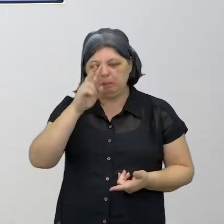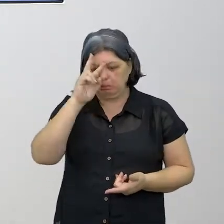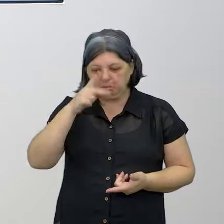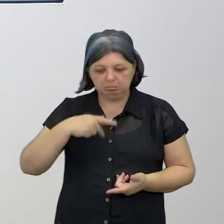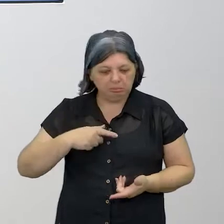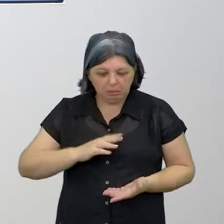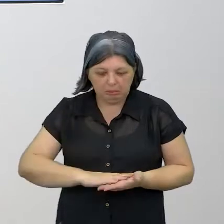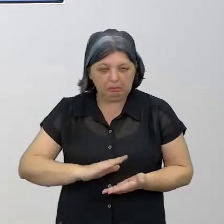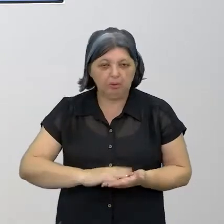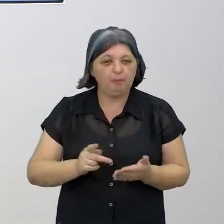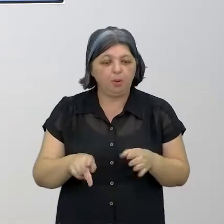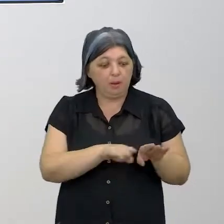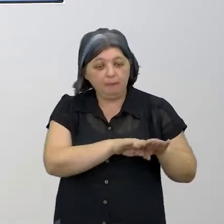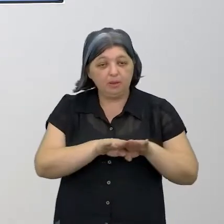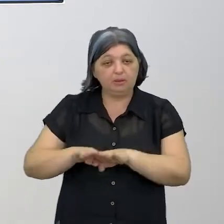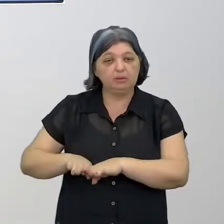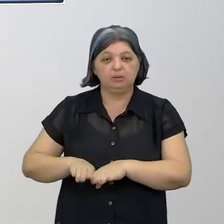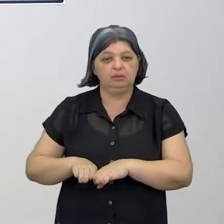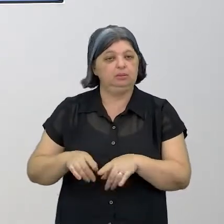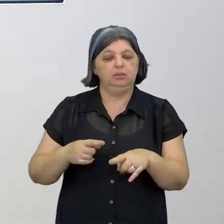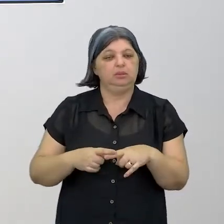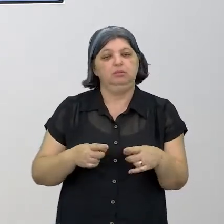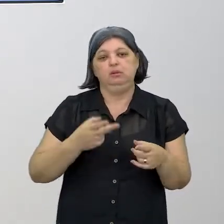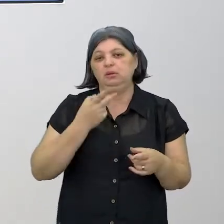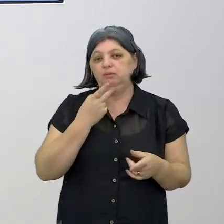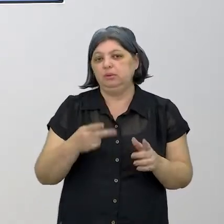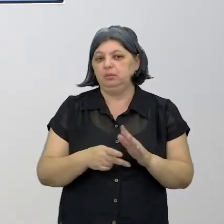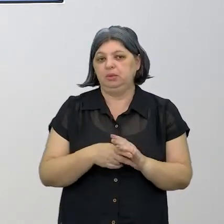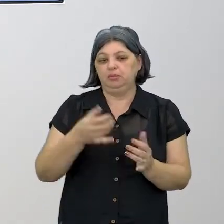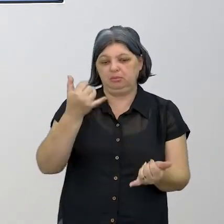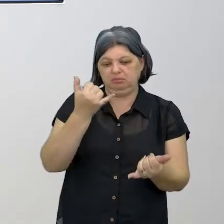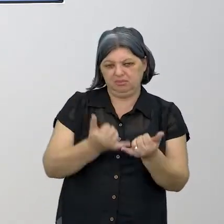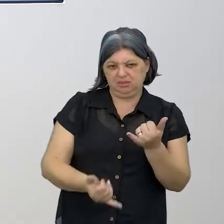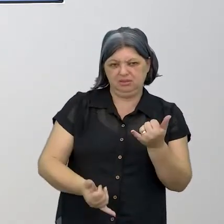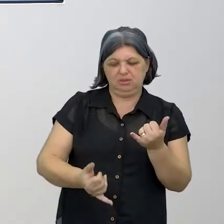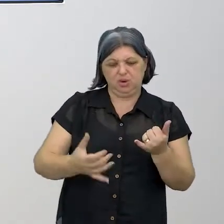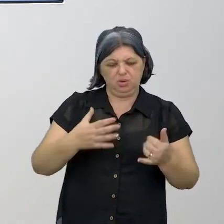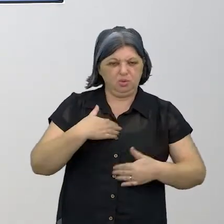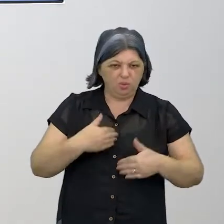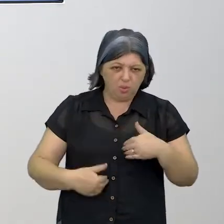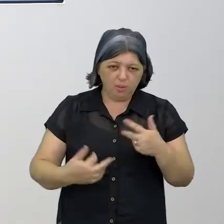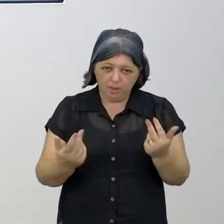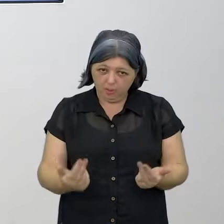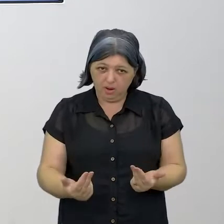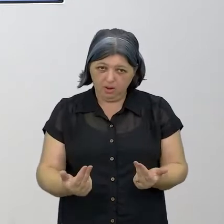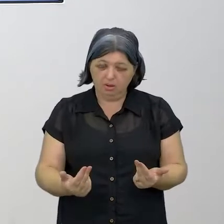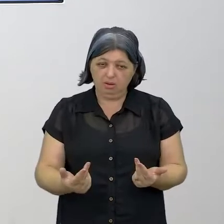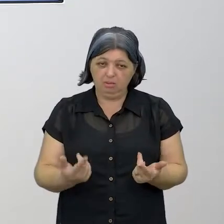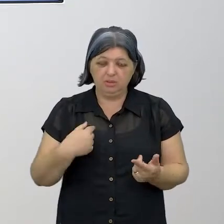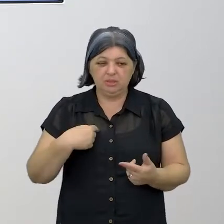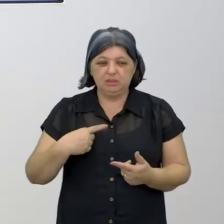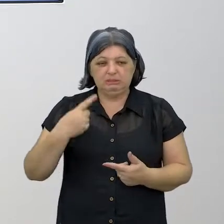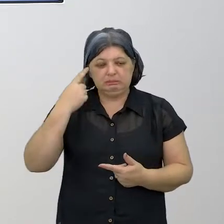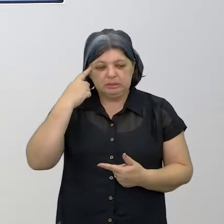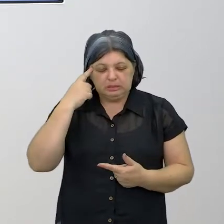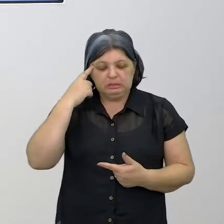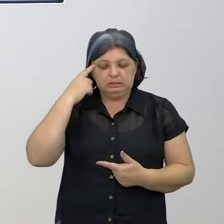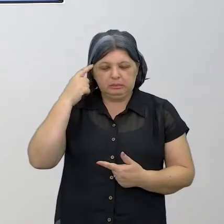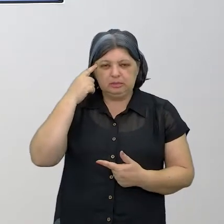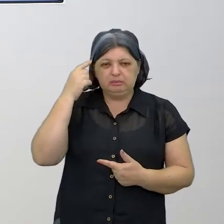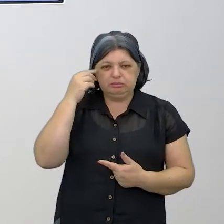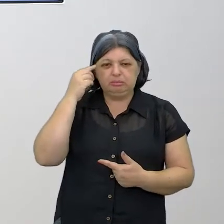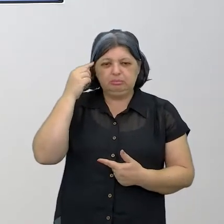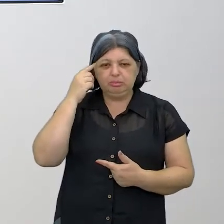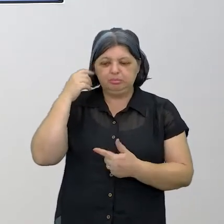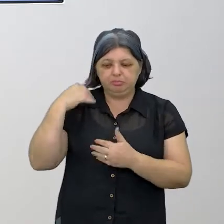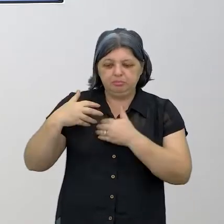não faz sentido comigo, porque nem tá falando de uma pessoa que é parecida fisicamente comigo. E eu vou internalizando esses processos. Só